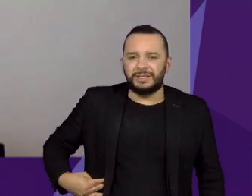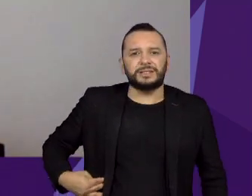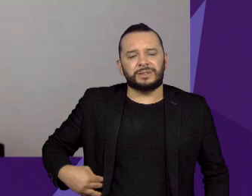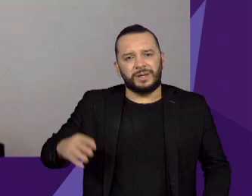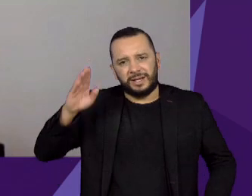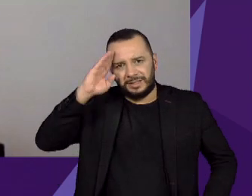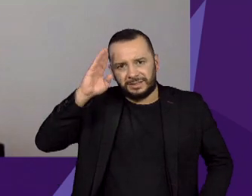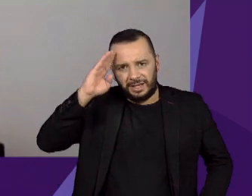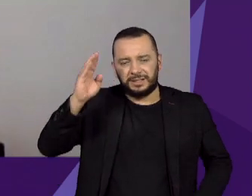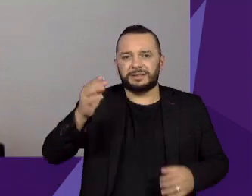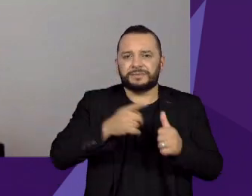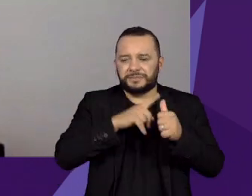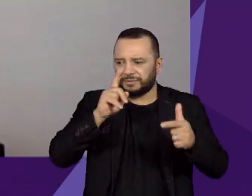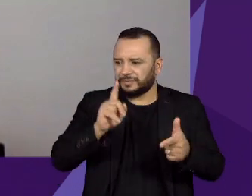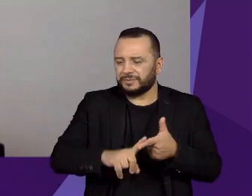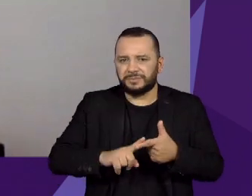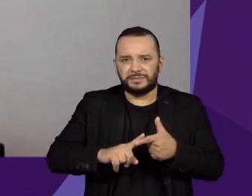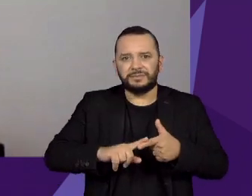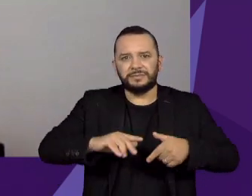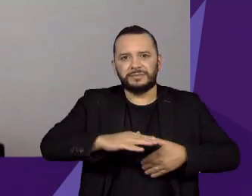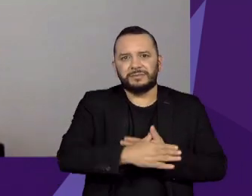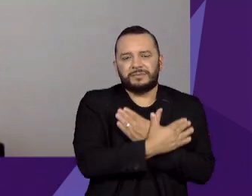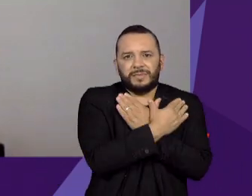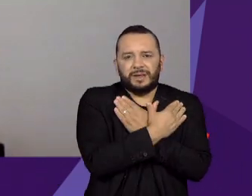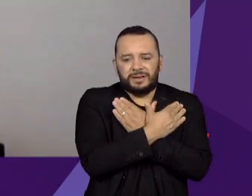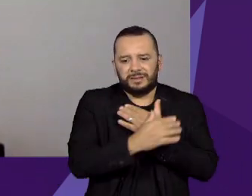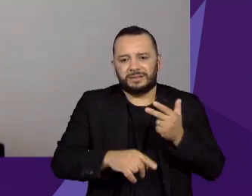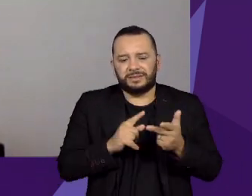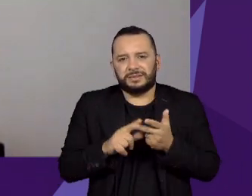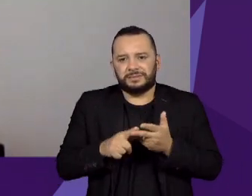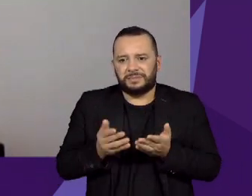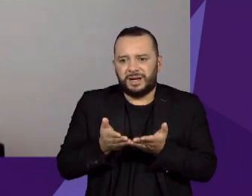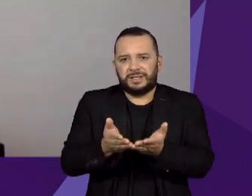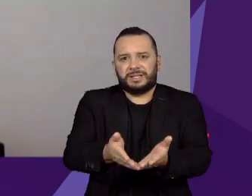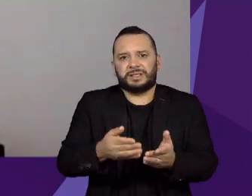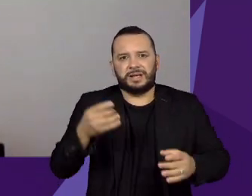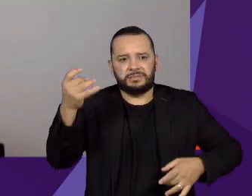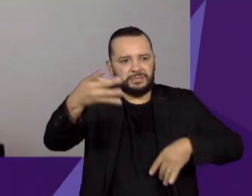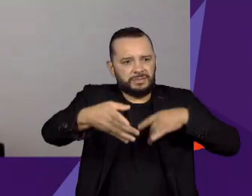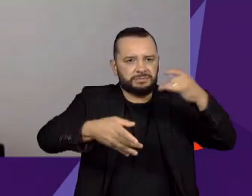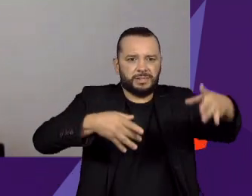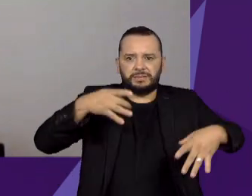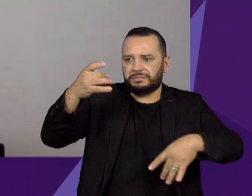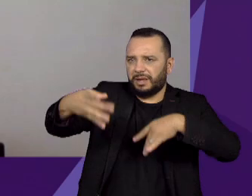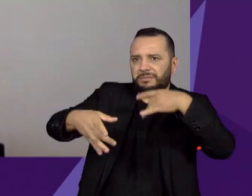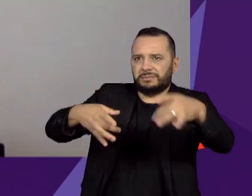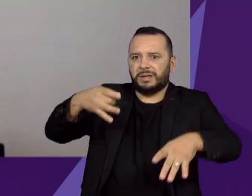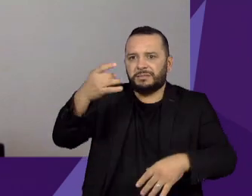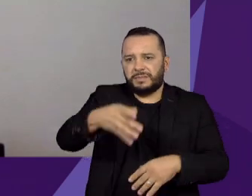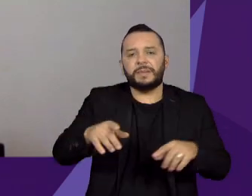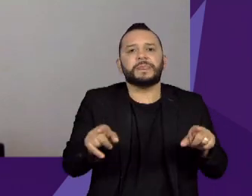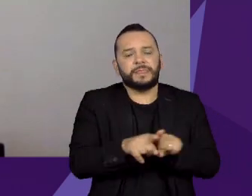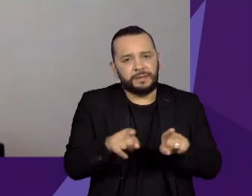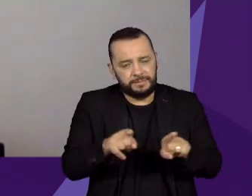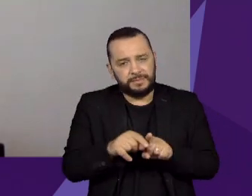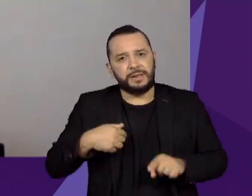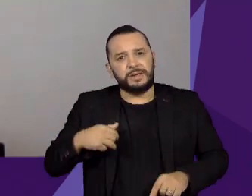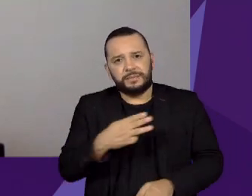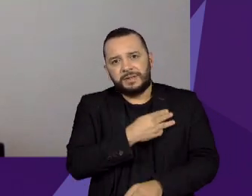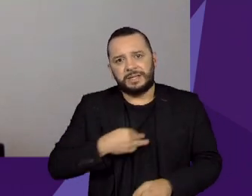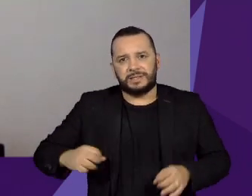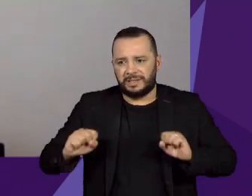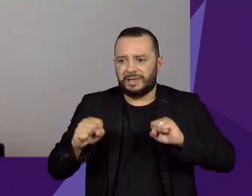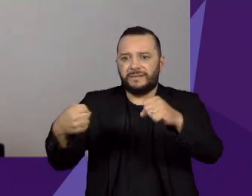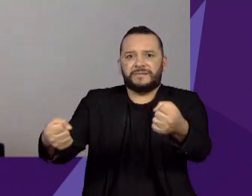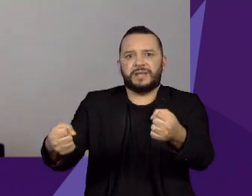Marinha, entregando os cargos, ministro da Defesa tendo sido retirado, no dia seguinte, o